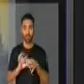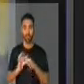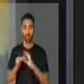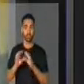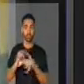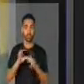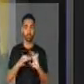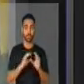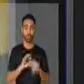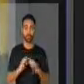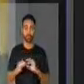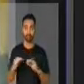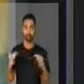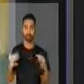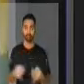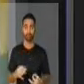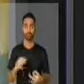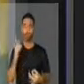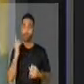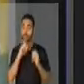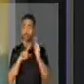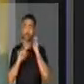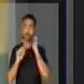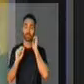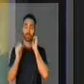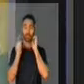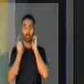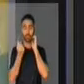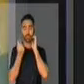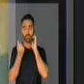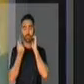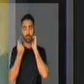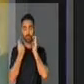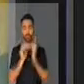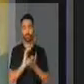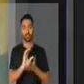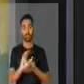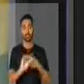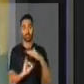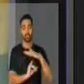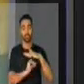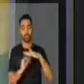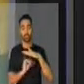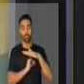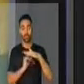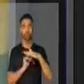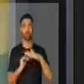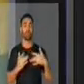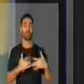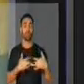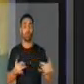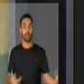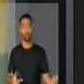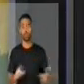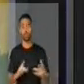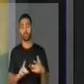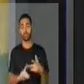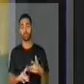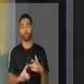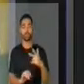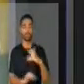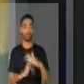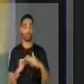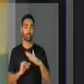que todos se unam para que tenham recursos para que as instituições filantrópicas, as